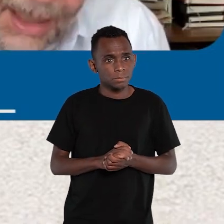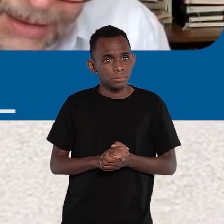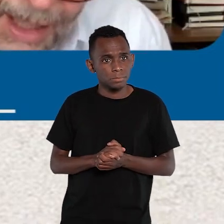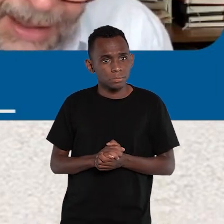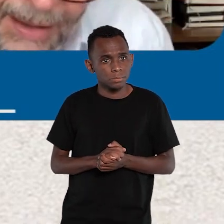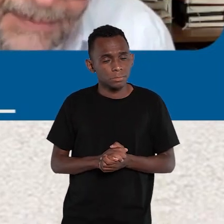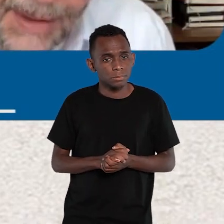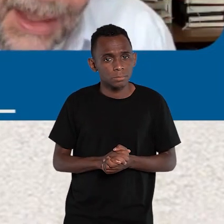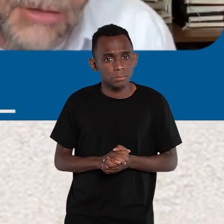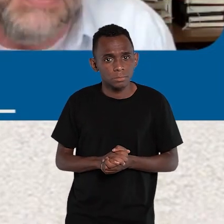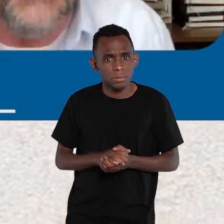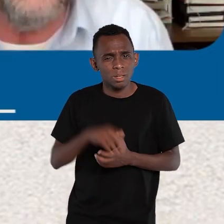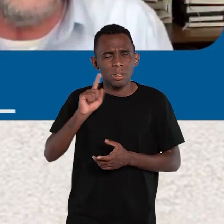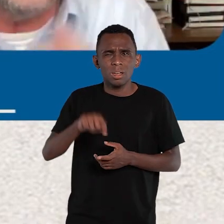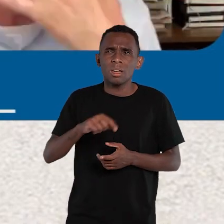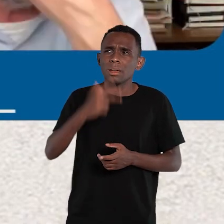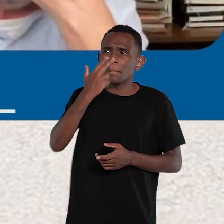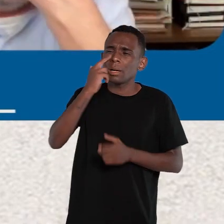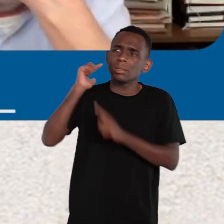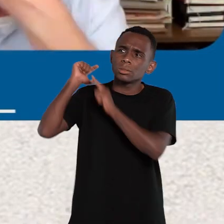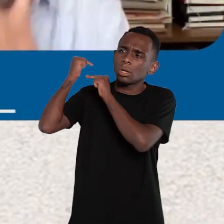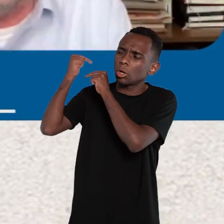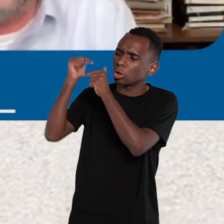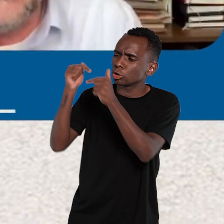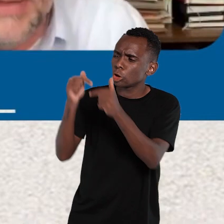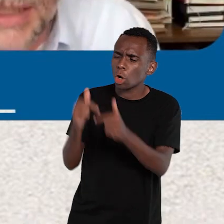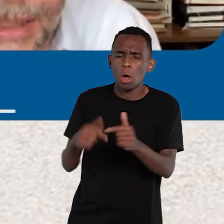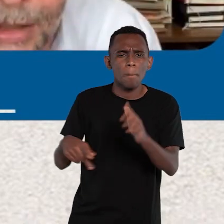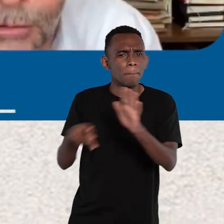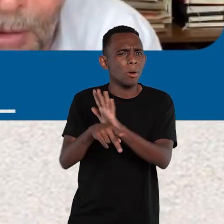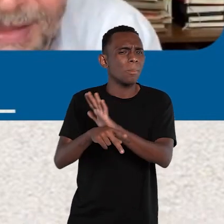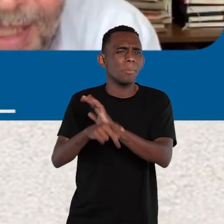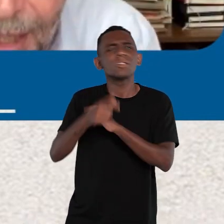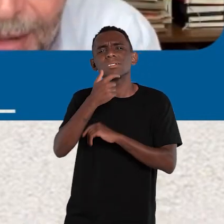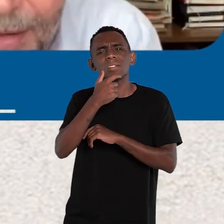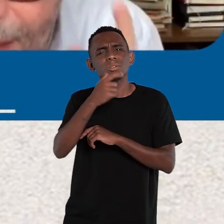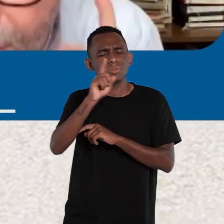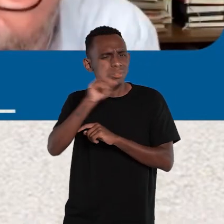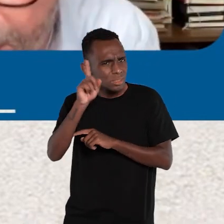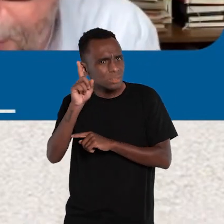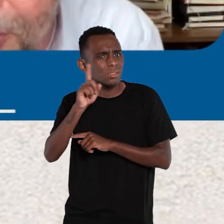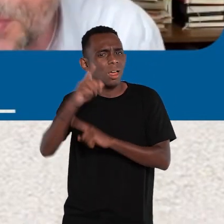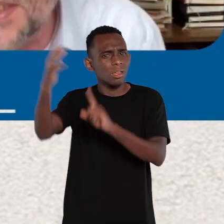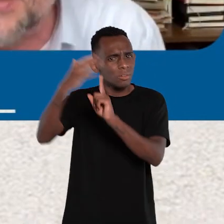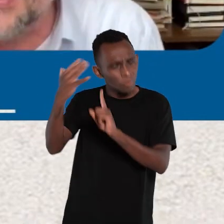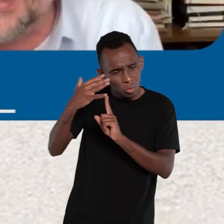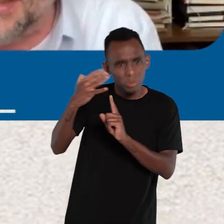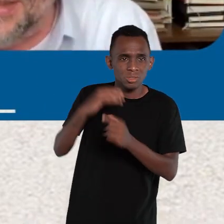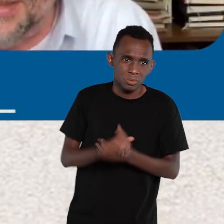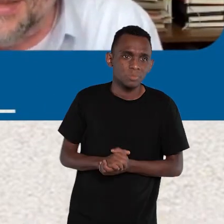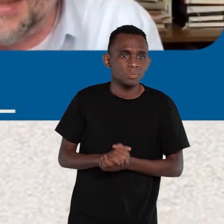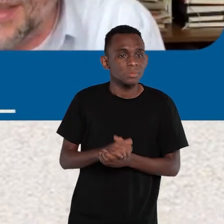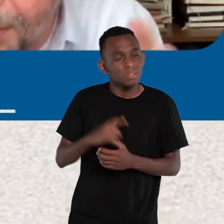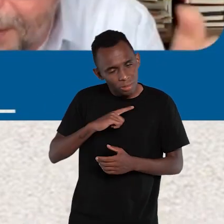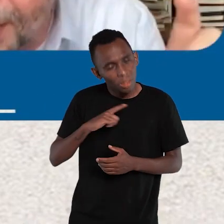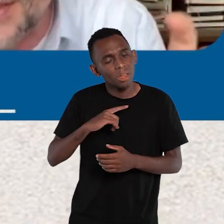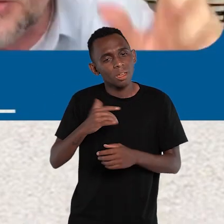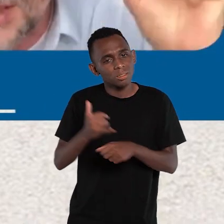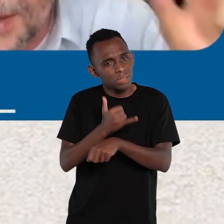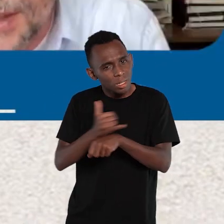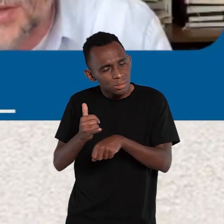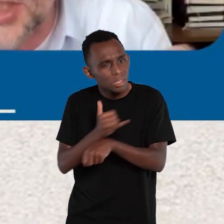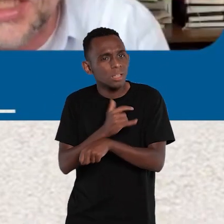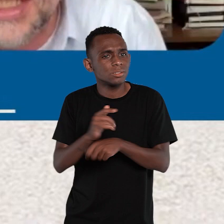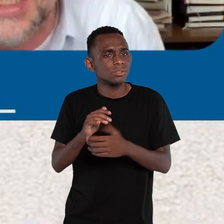E detalhe, é um pouco herança da literatura norte-americana do pós-guerra, que tanto influenciou os mineiros aí. Que também tem,